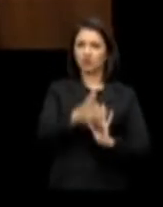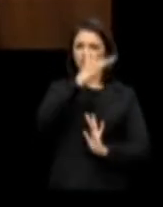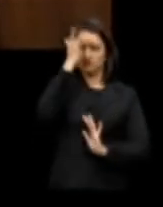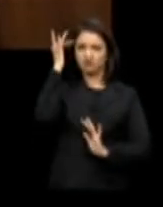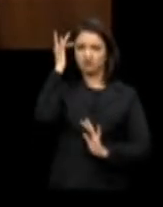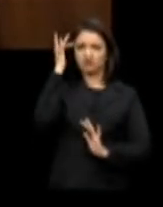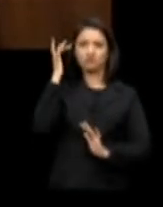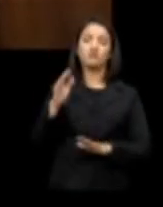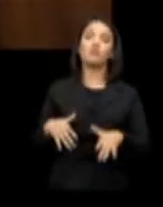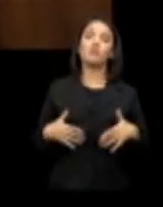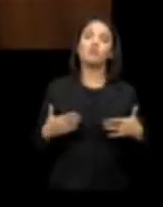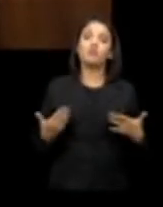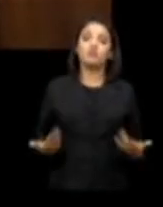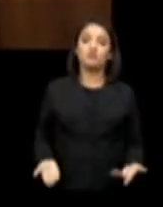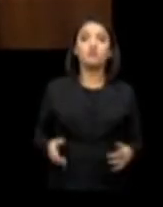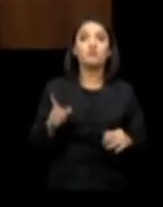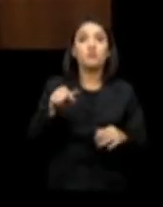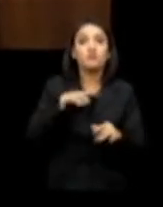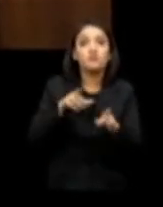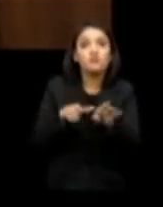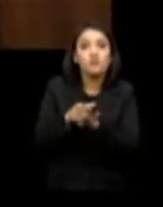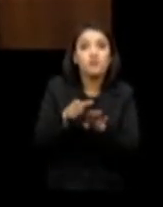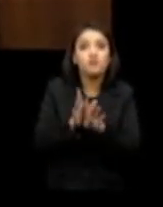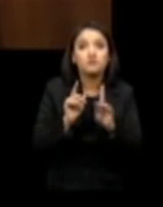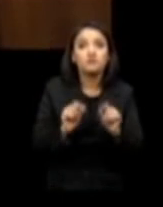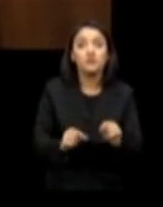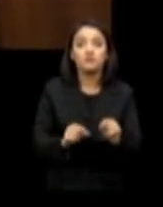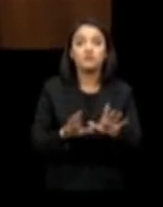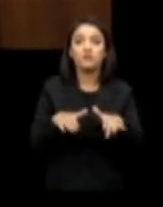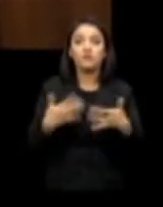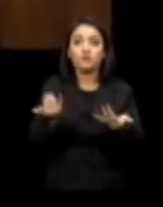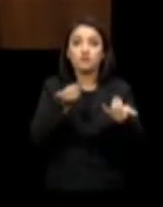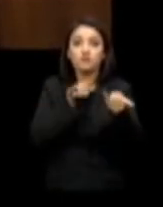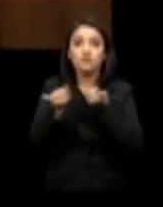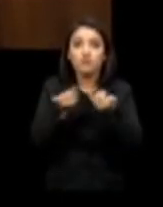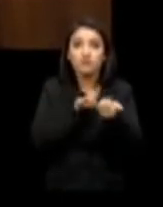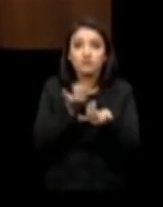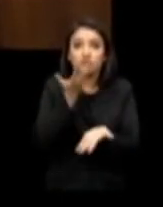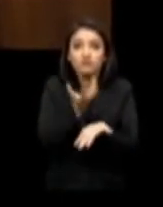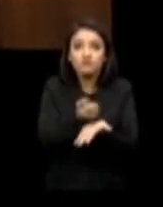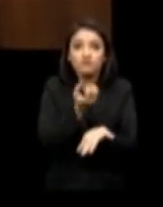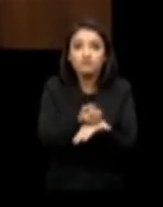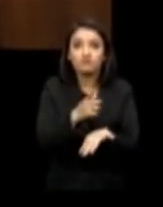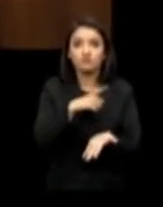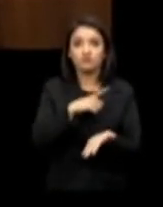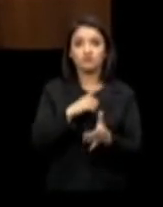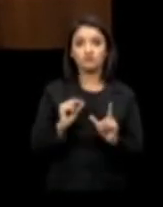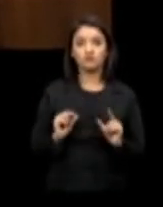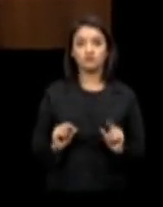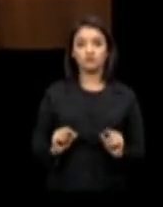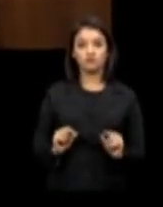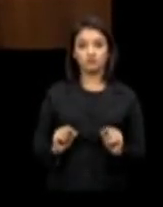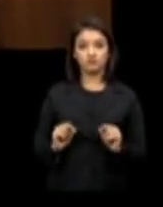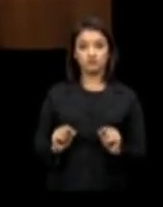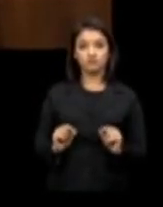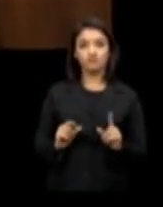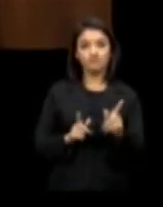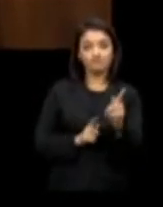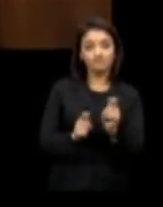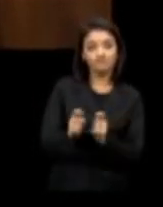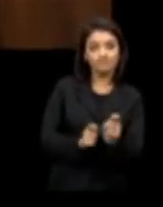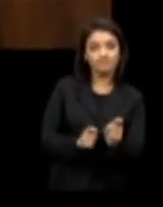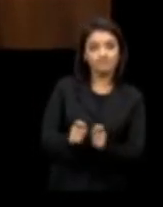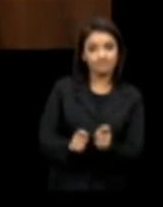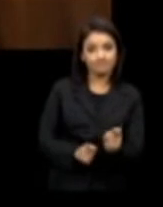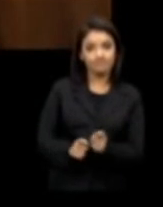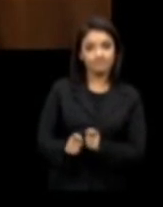coletivos. Muito se recomenda, em se tratando de dados de uma aplicação proativa desse princípio de publicidade e controle, que vem